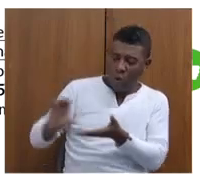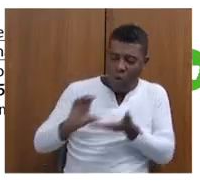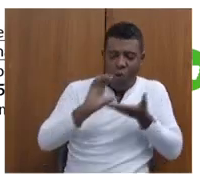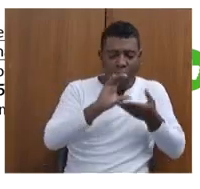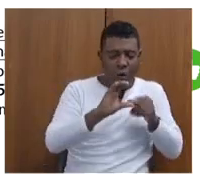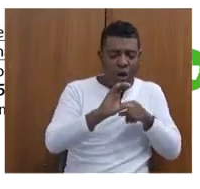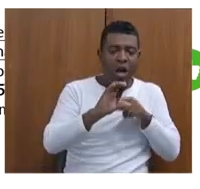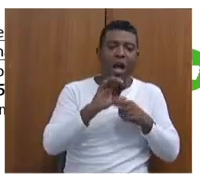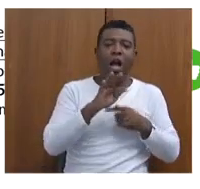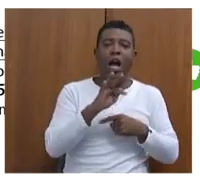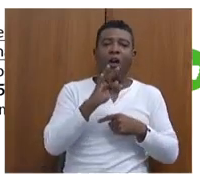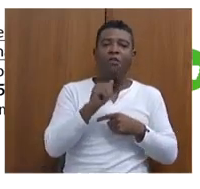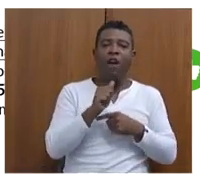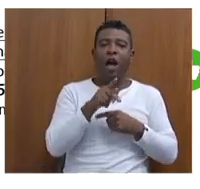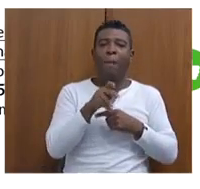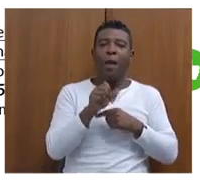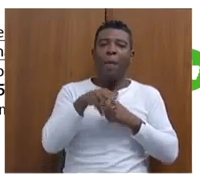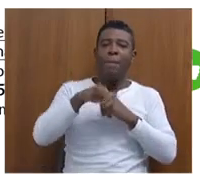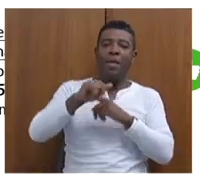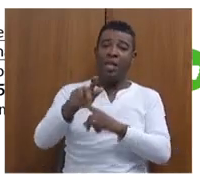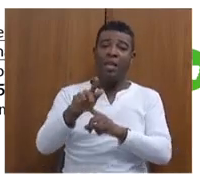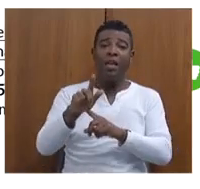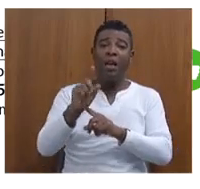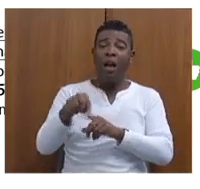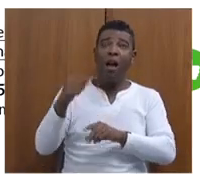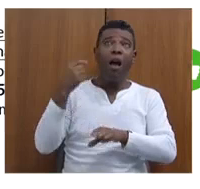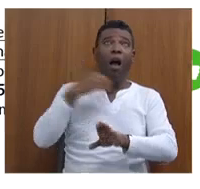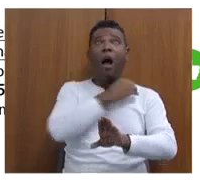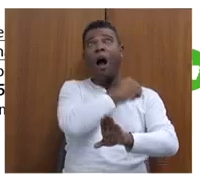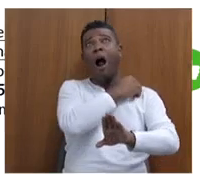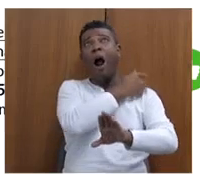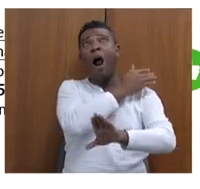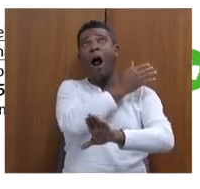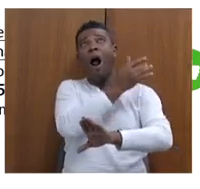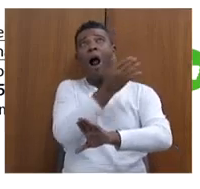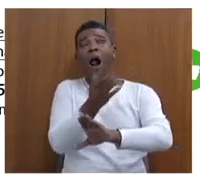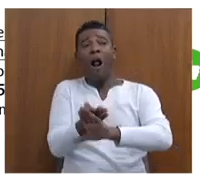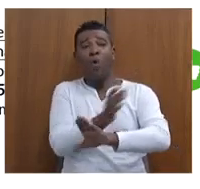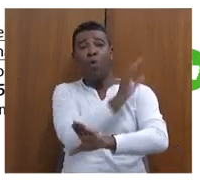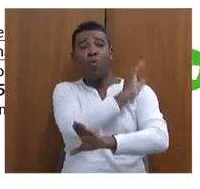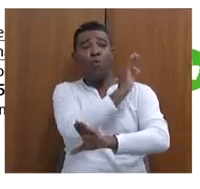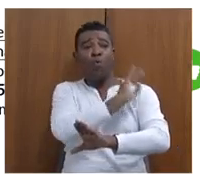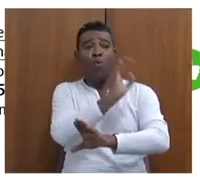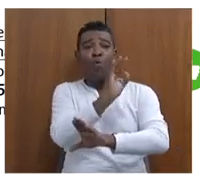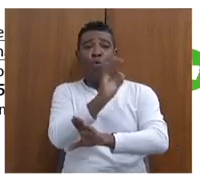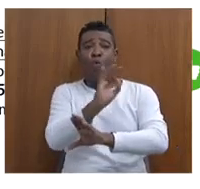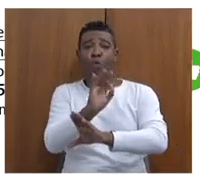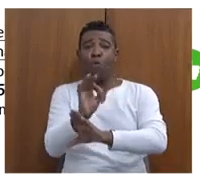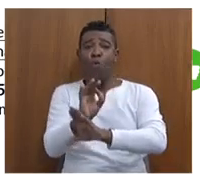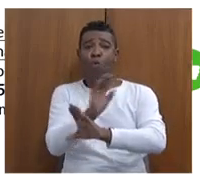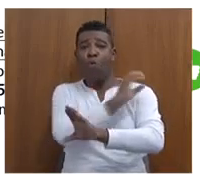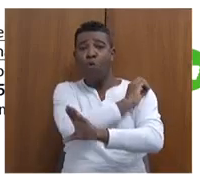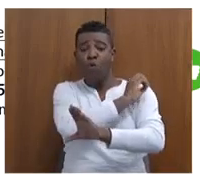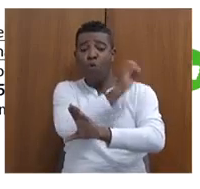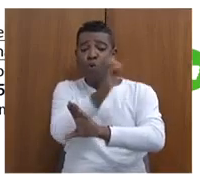recorde isso nunca aconteceu na história da fapemig conseguia executar praticamente né 0,15